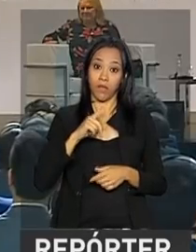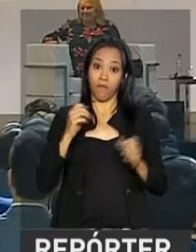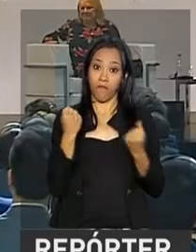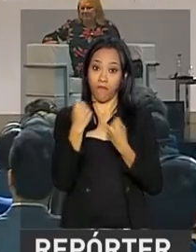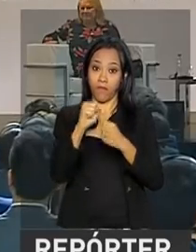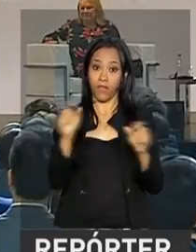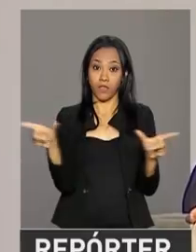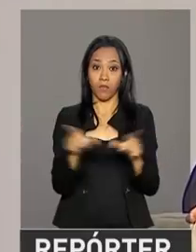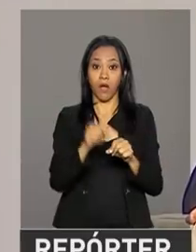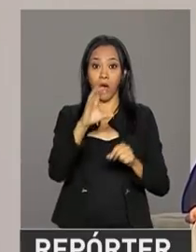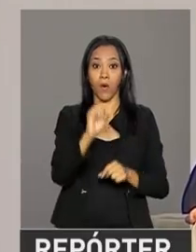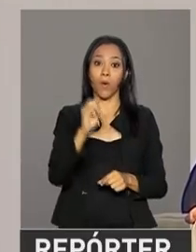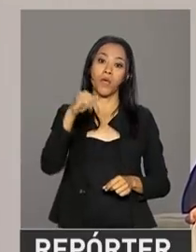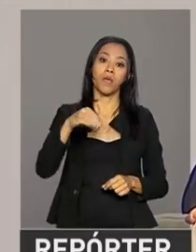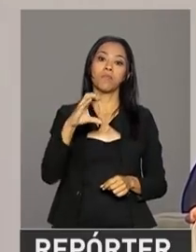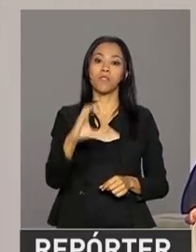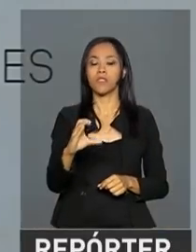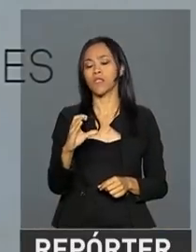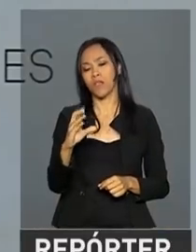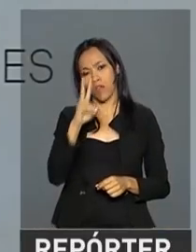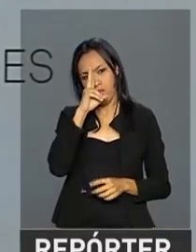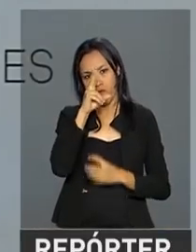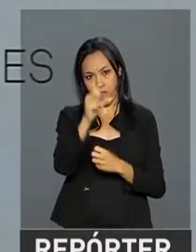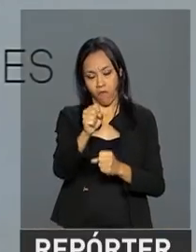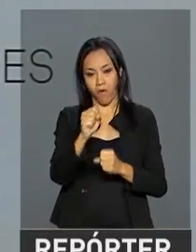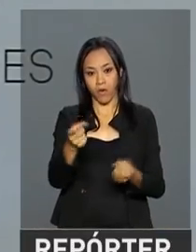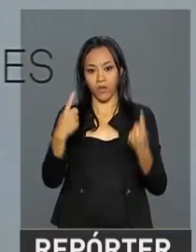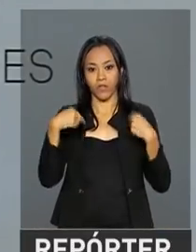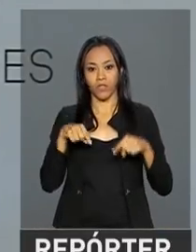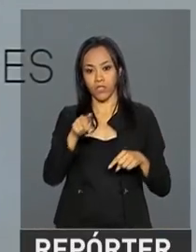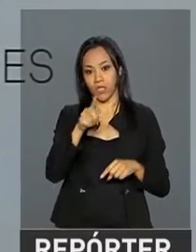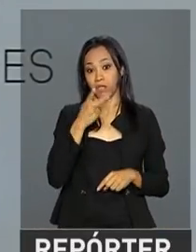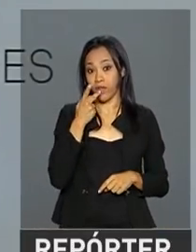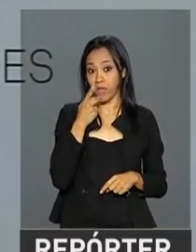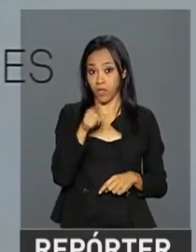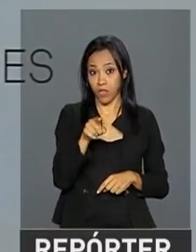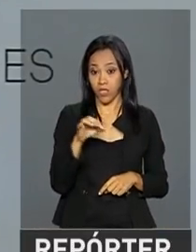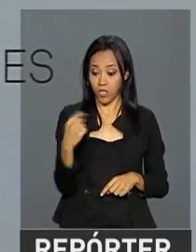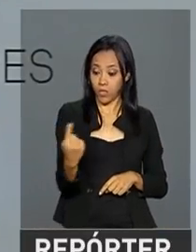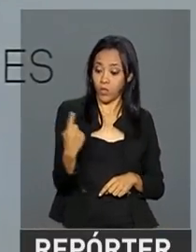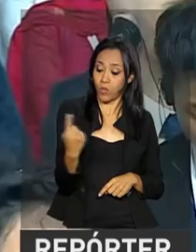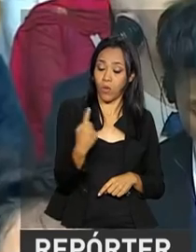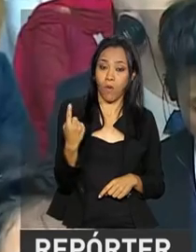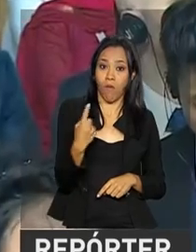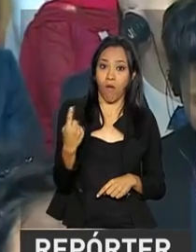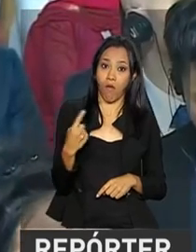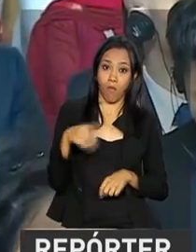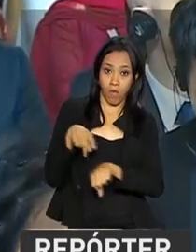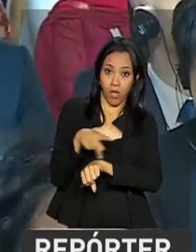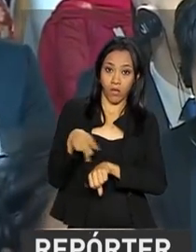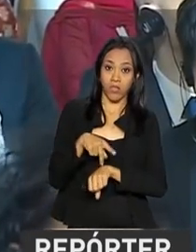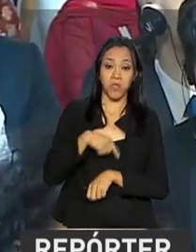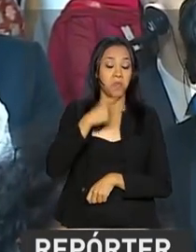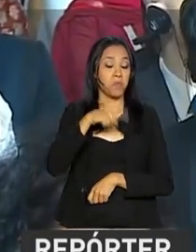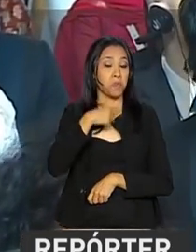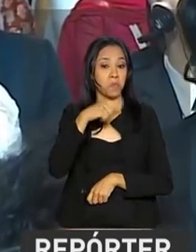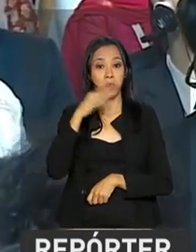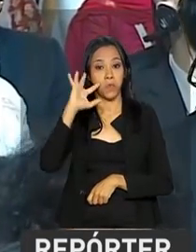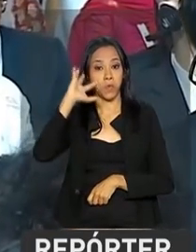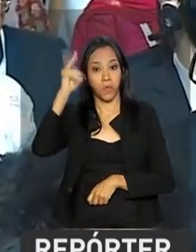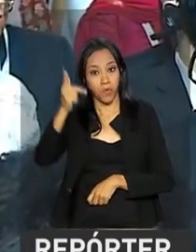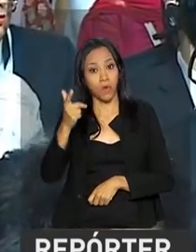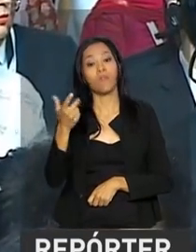capaz de cumprir o seu papel o isolamento não é solução é ilusório pensar que o protecionismo